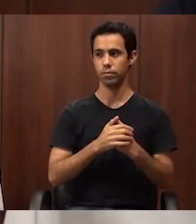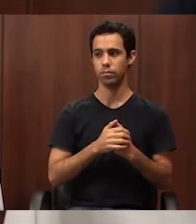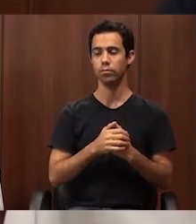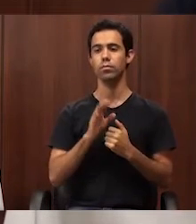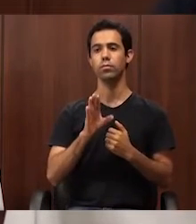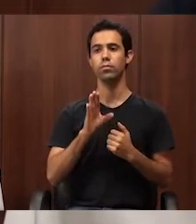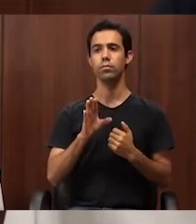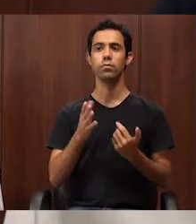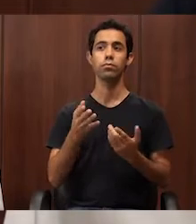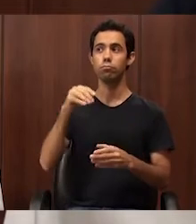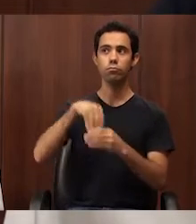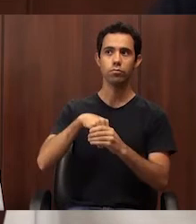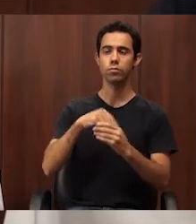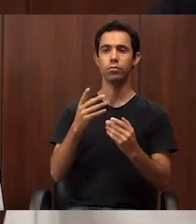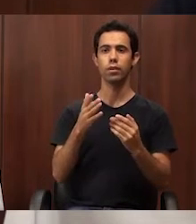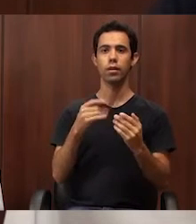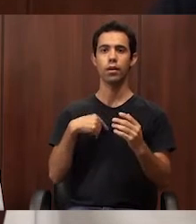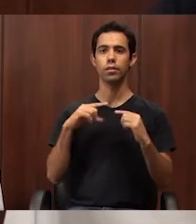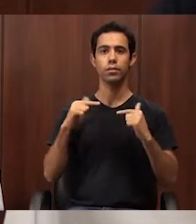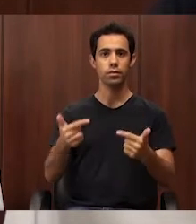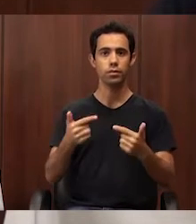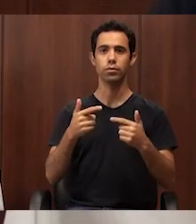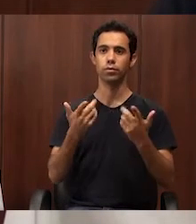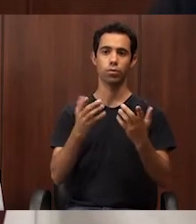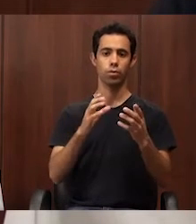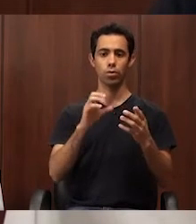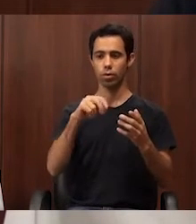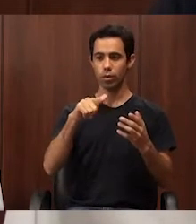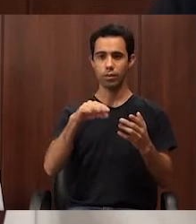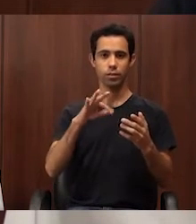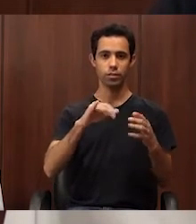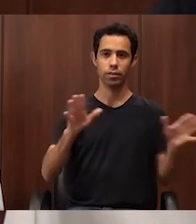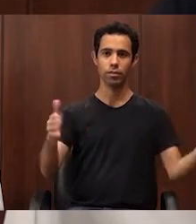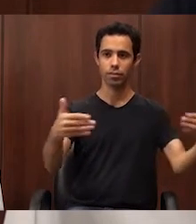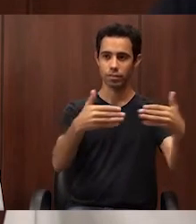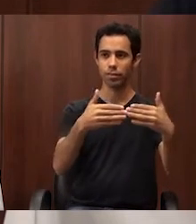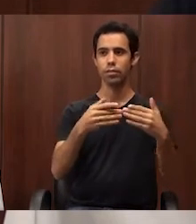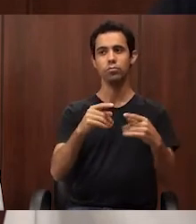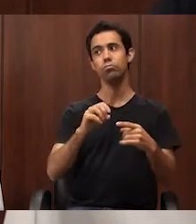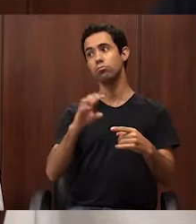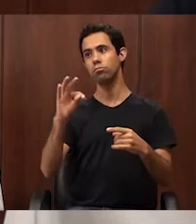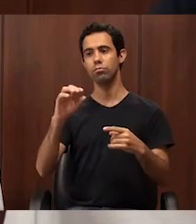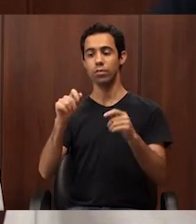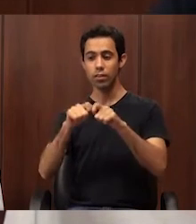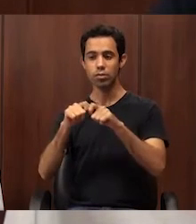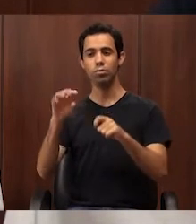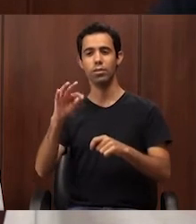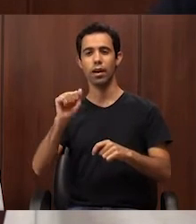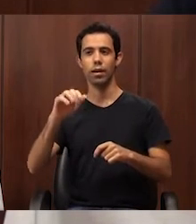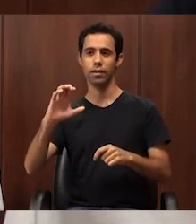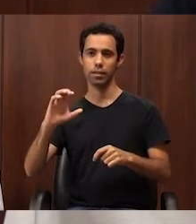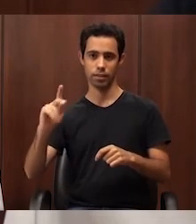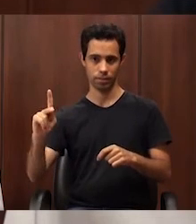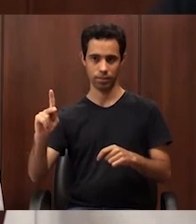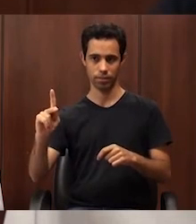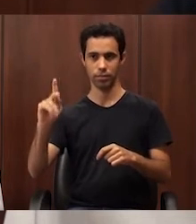mas não adianta ação coletiva porque o Ministério Público depois faz um TAC e nesse TAC o Estado acaba se